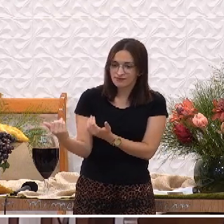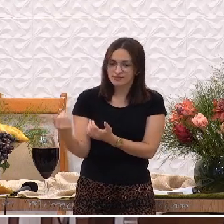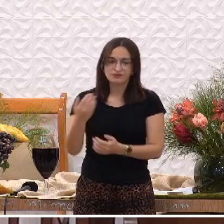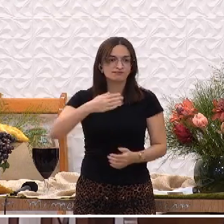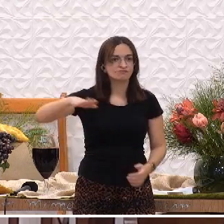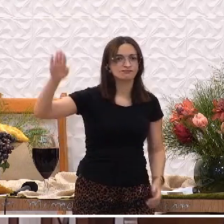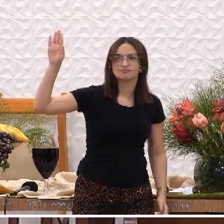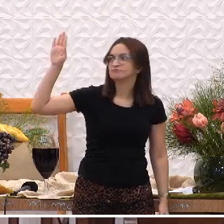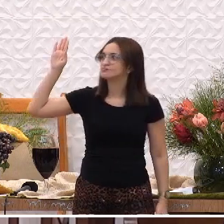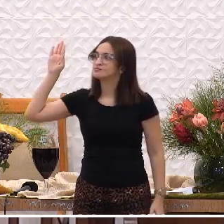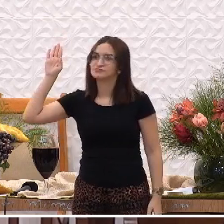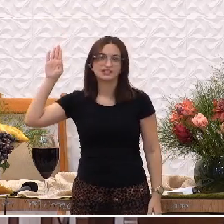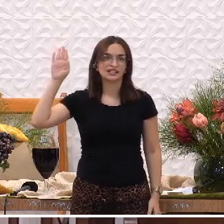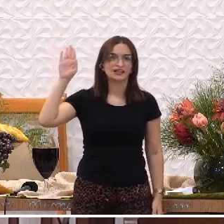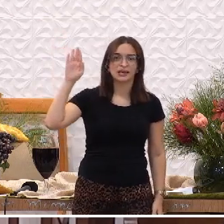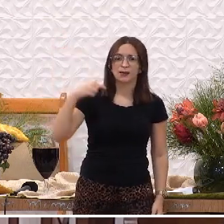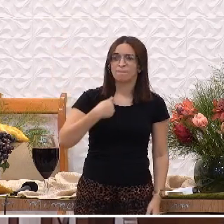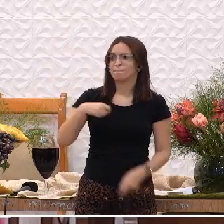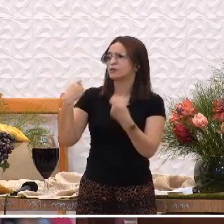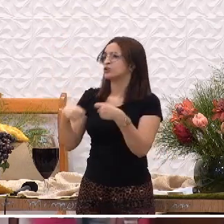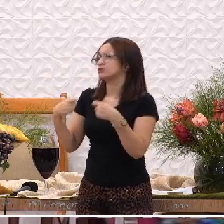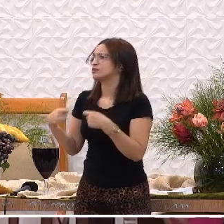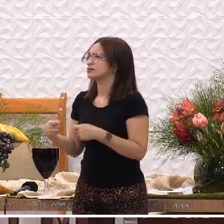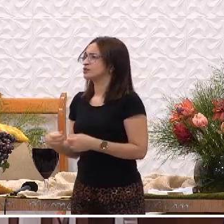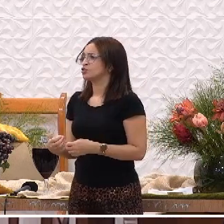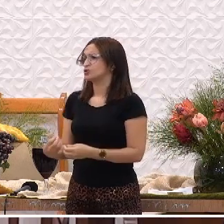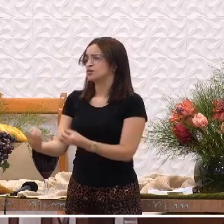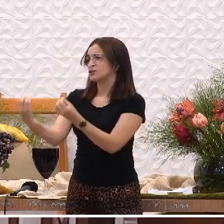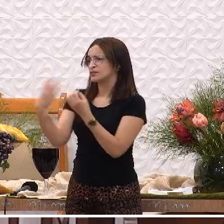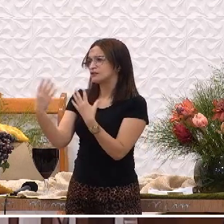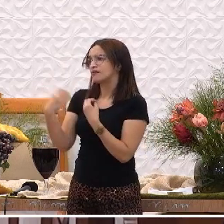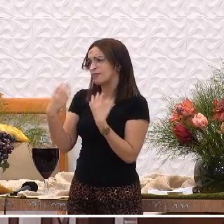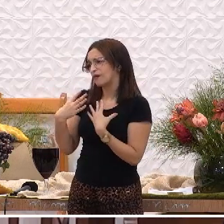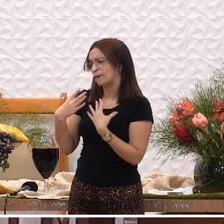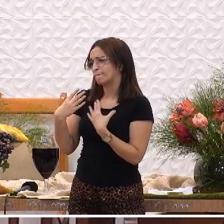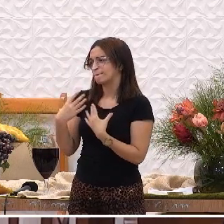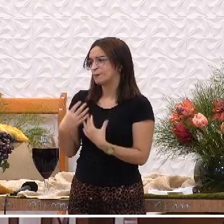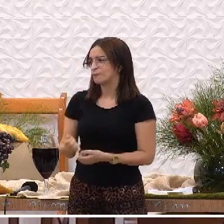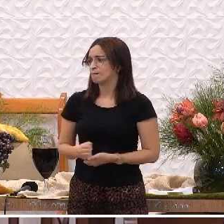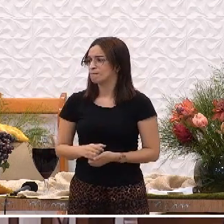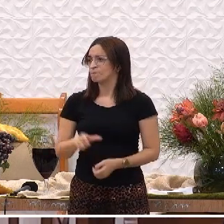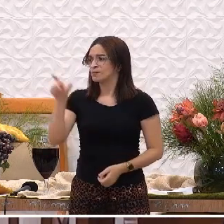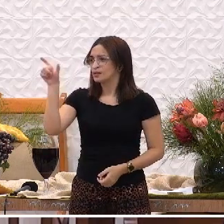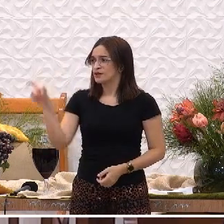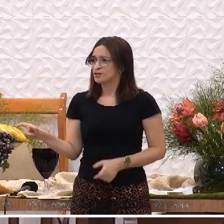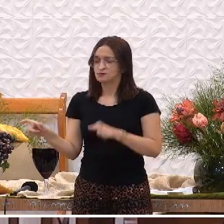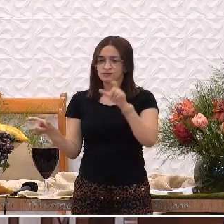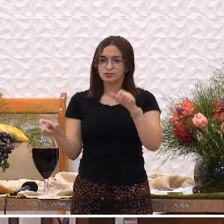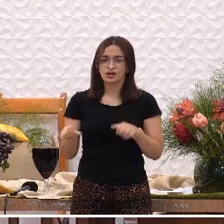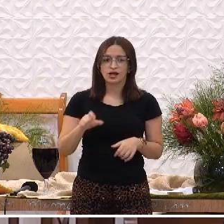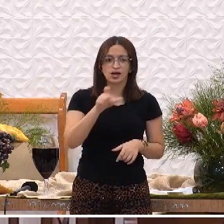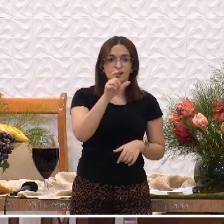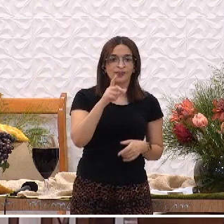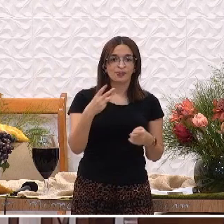de ser discipulado, ou para mim, ou para o Kassar, ou para alguém da secretaria, que as duas pessoas que estão compondo com a gente é o Juan e